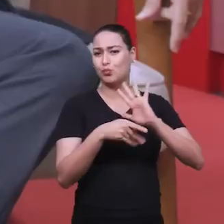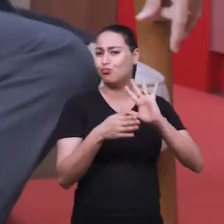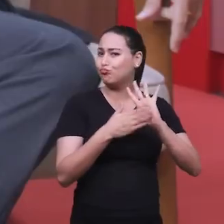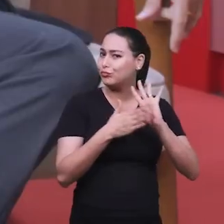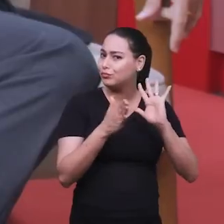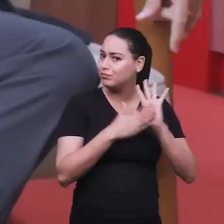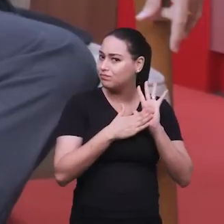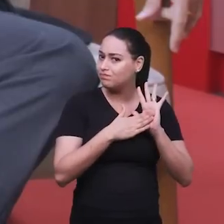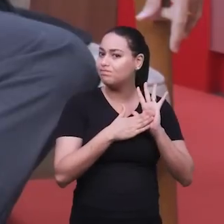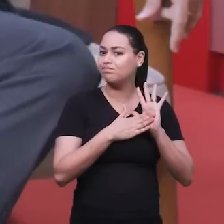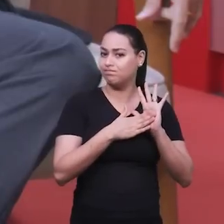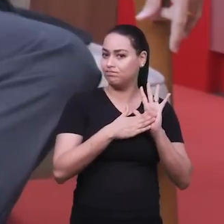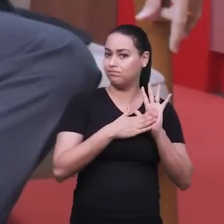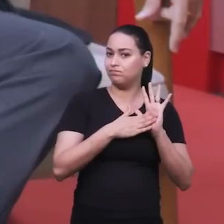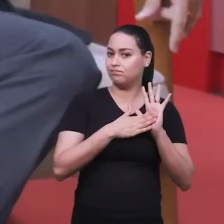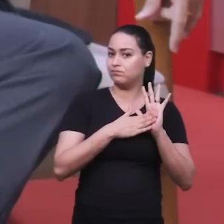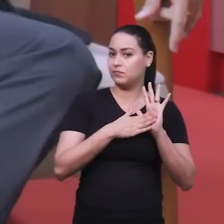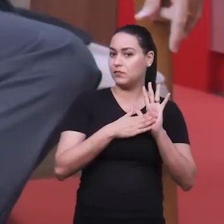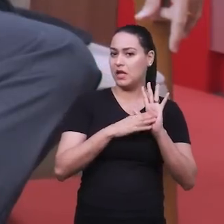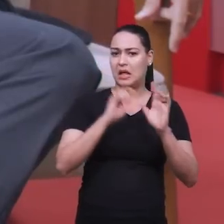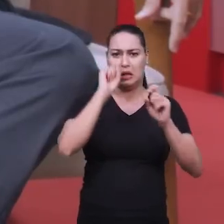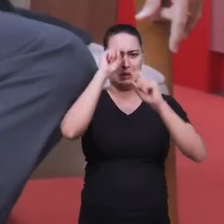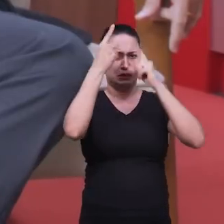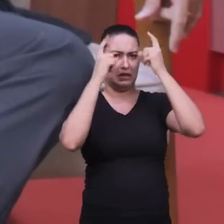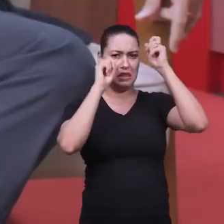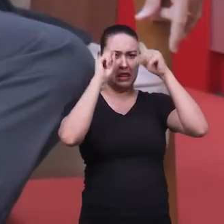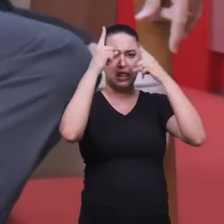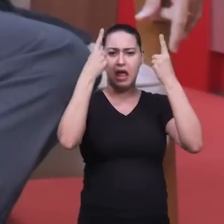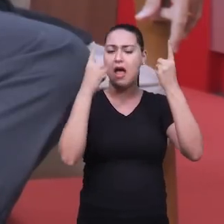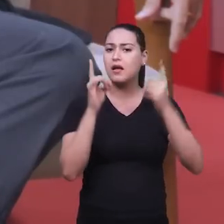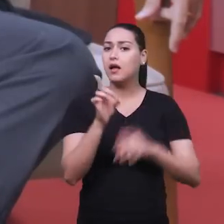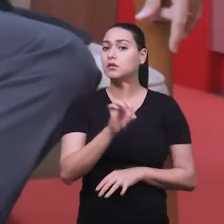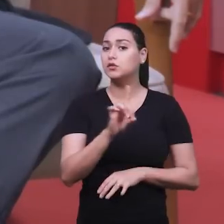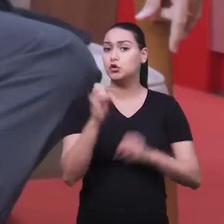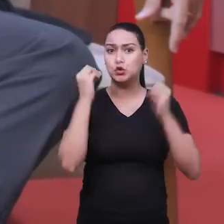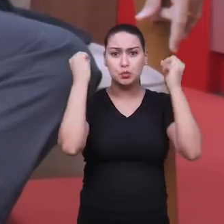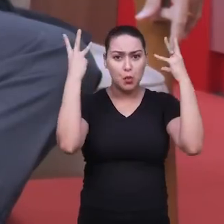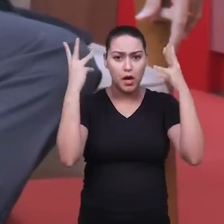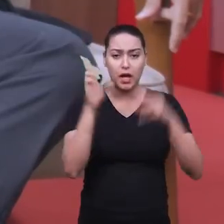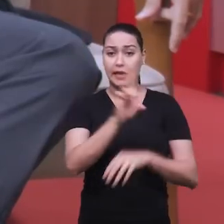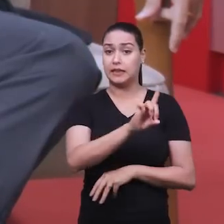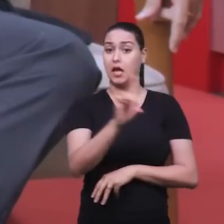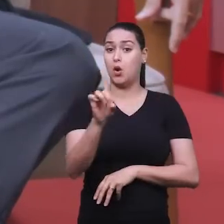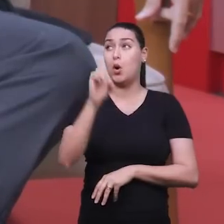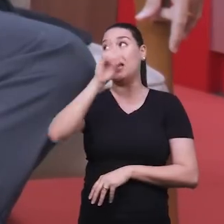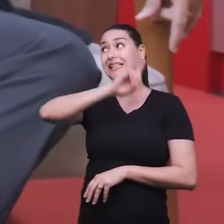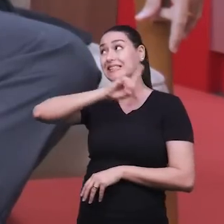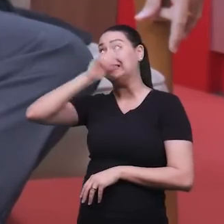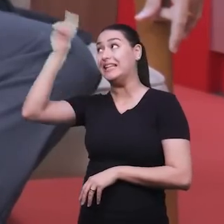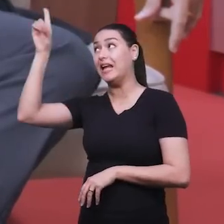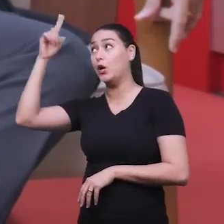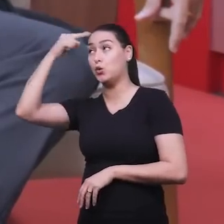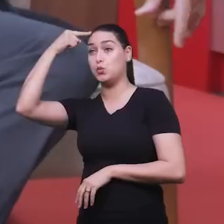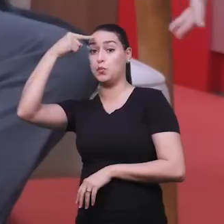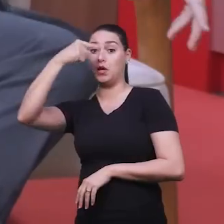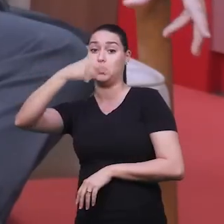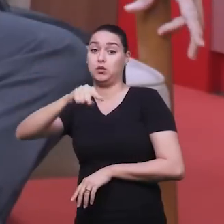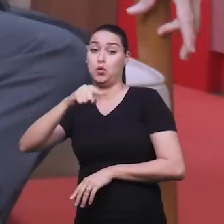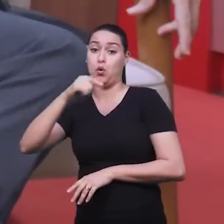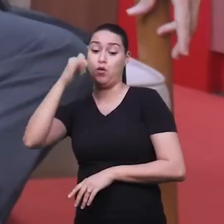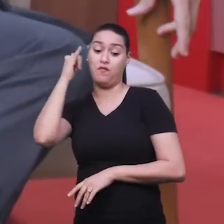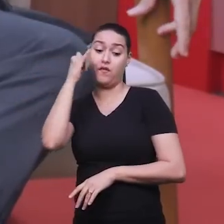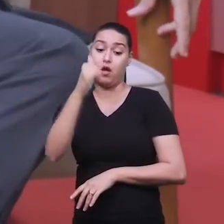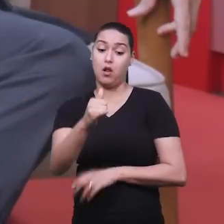do projeto não é da cabeça de Moisés nem de Arão. E disse Deus a Moisés. Projeto